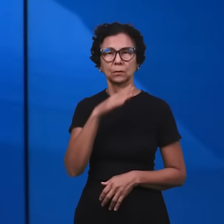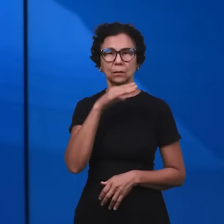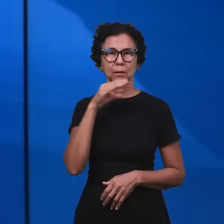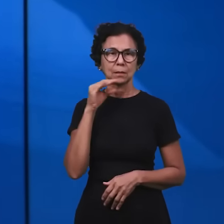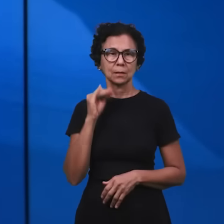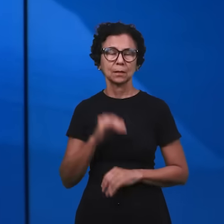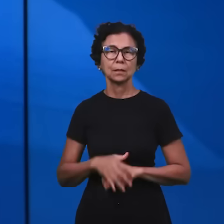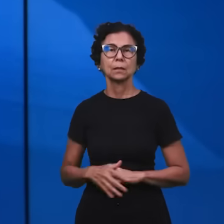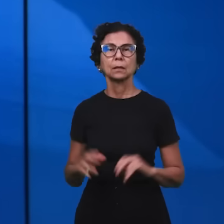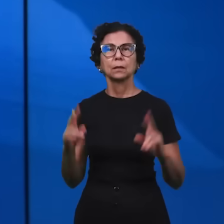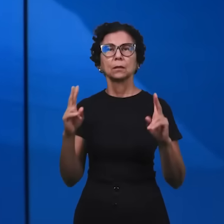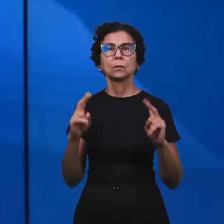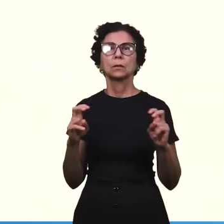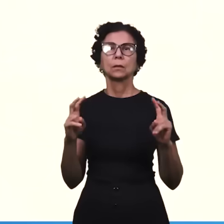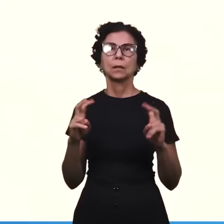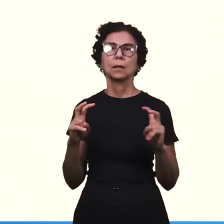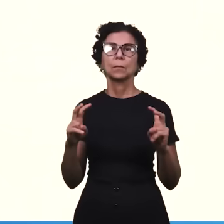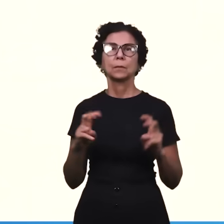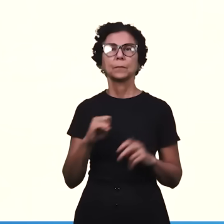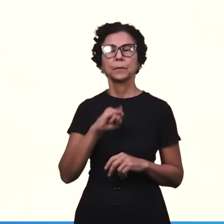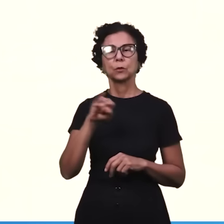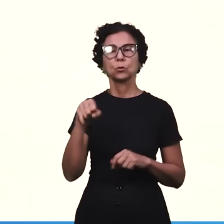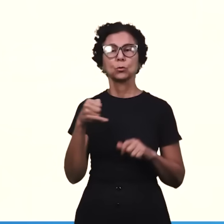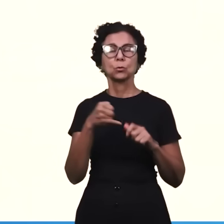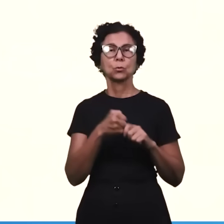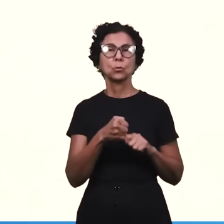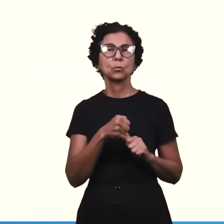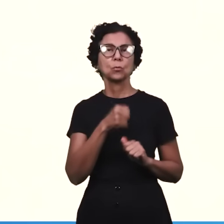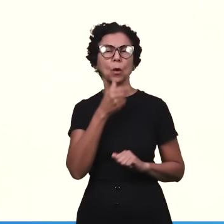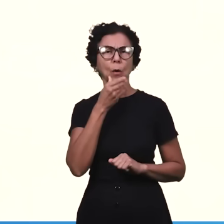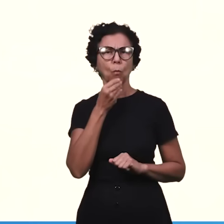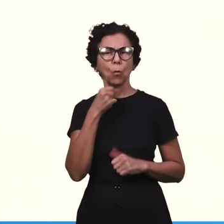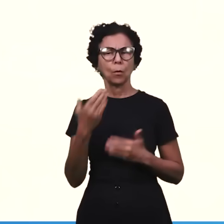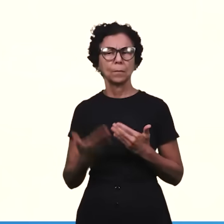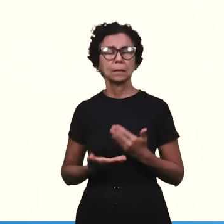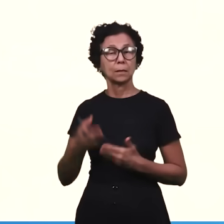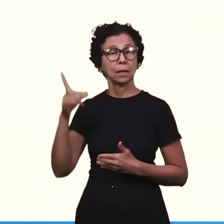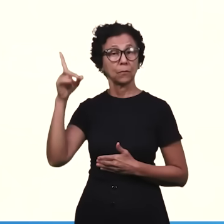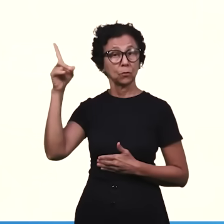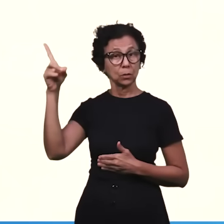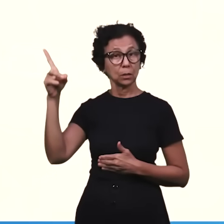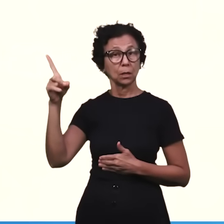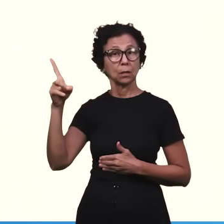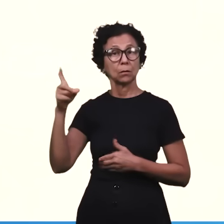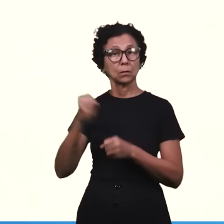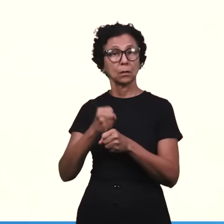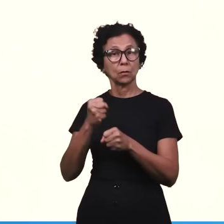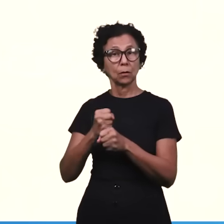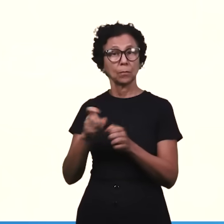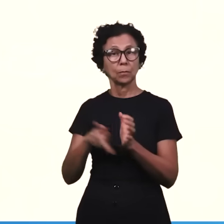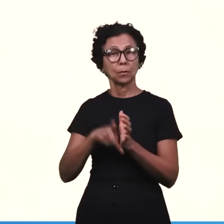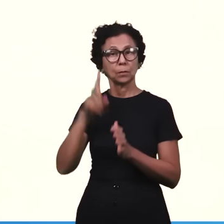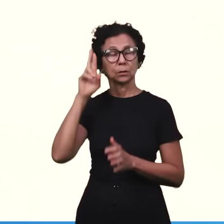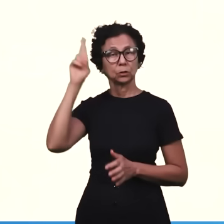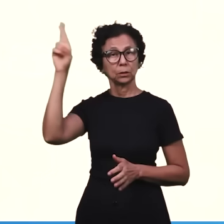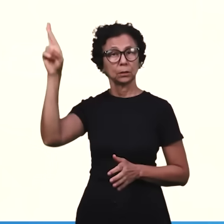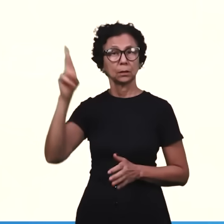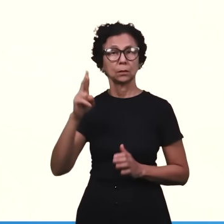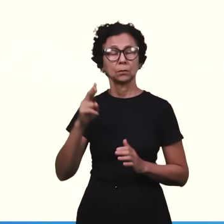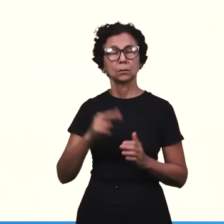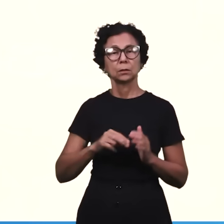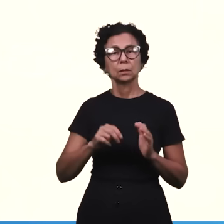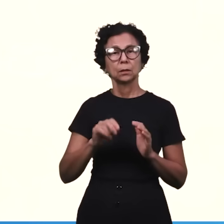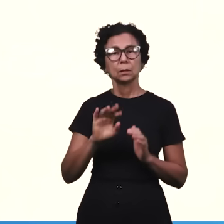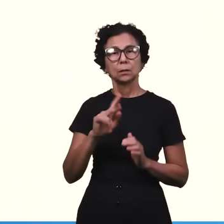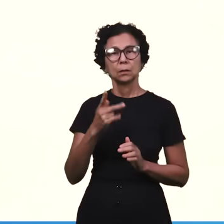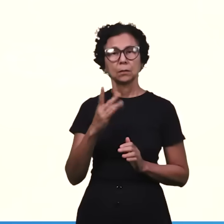adolescentes, que agora o tema é sobre Josué, a dedicação de Josué na obra de Deus. E a pergunta é, leia